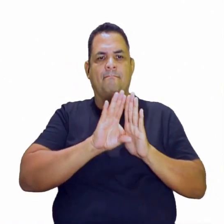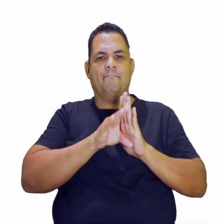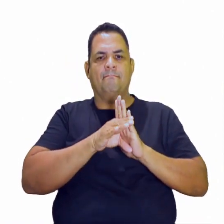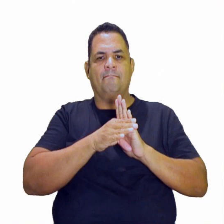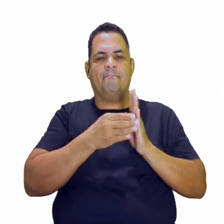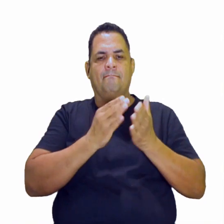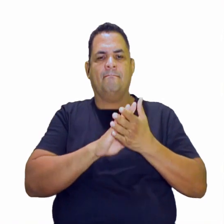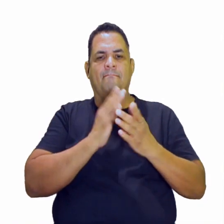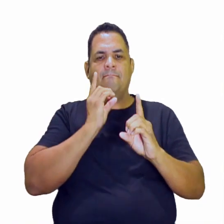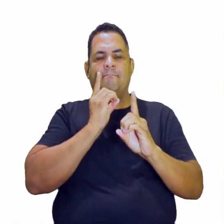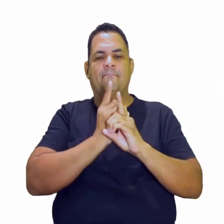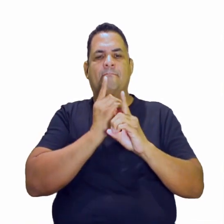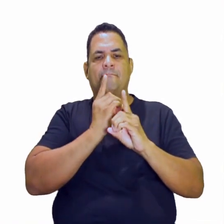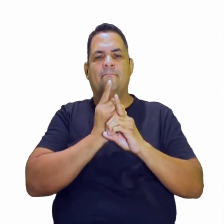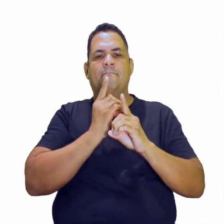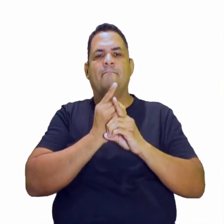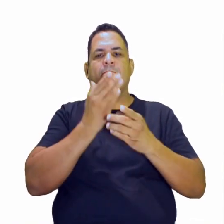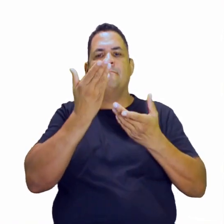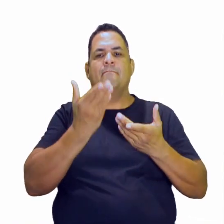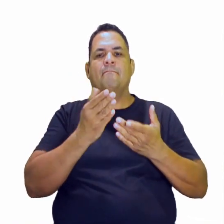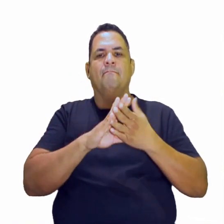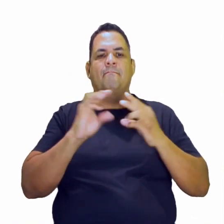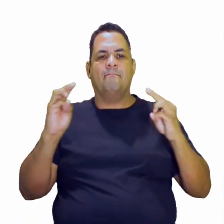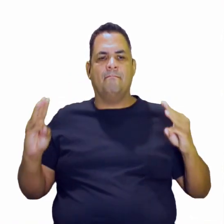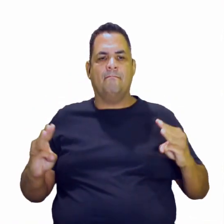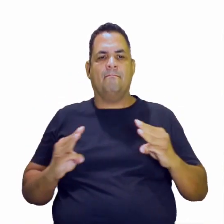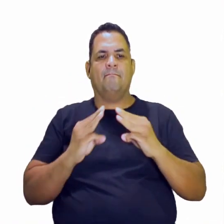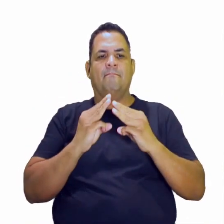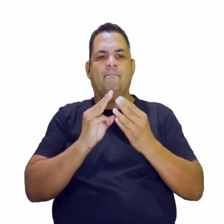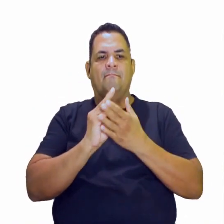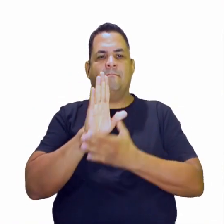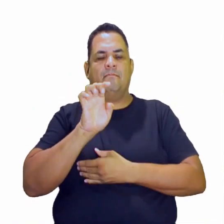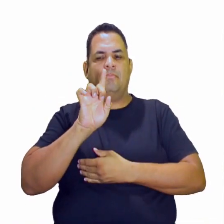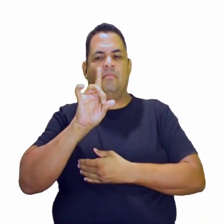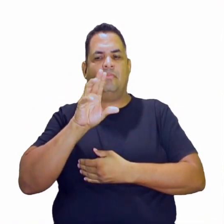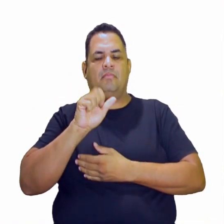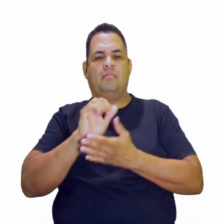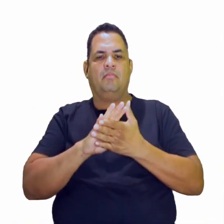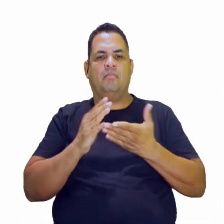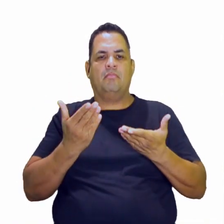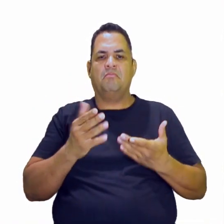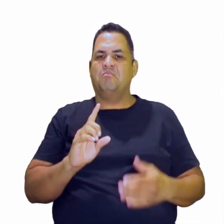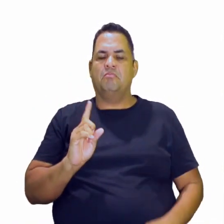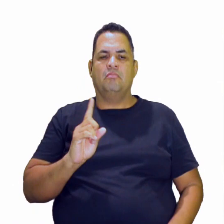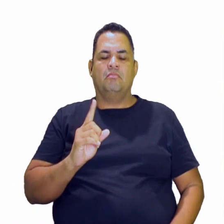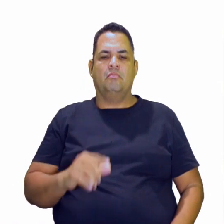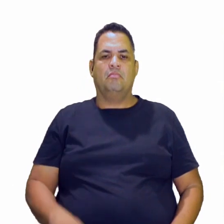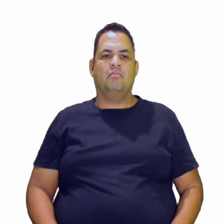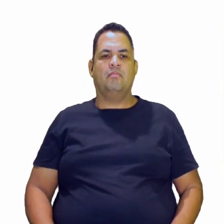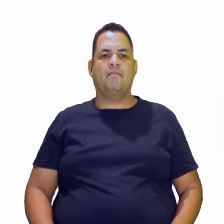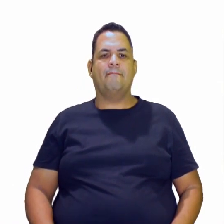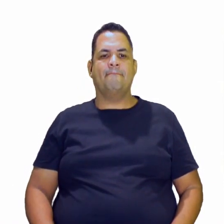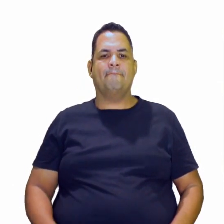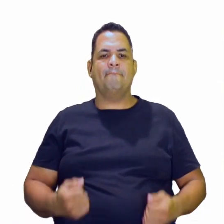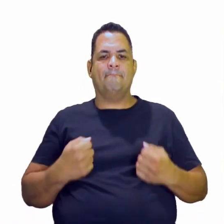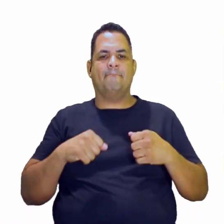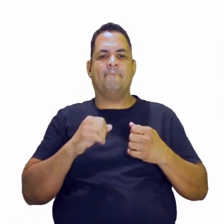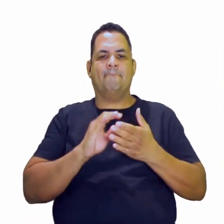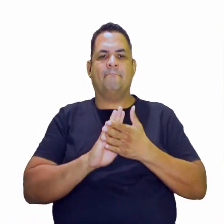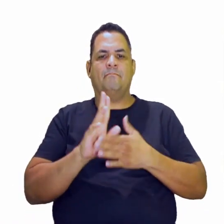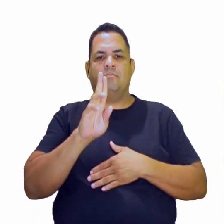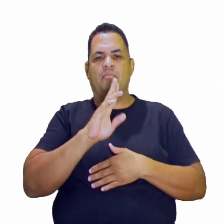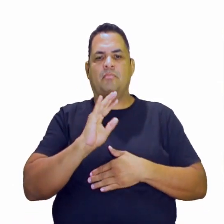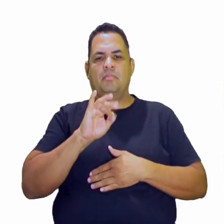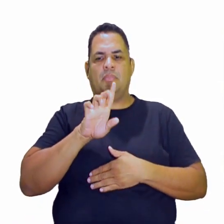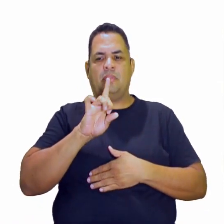nos museus e galerias? Se é arte urbana, que está na rua, então não é o que está na galeria. Pode ser por meio